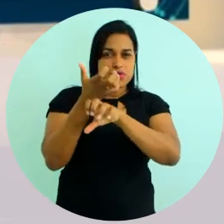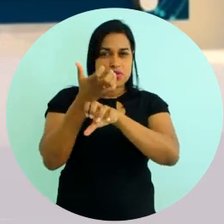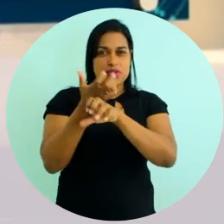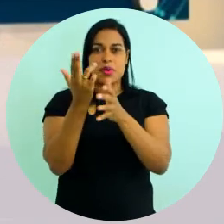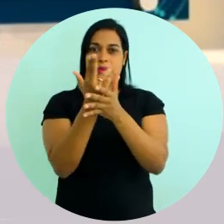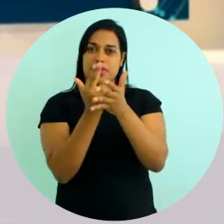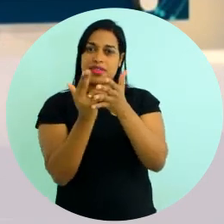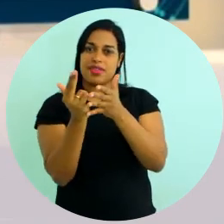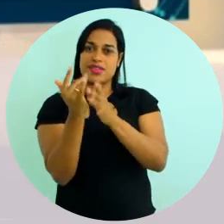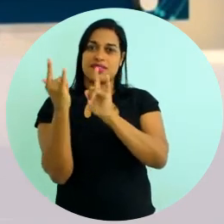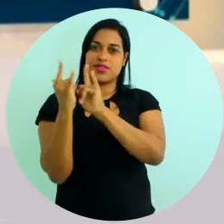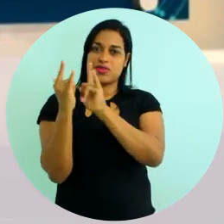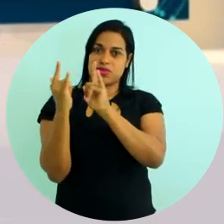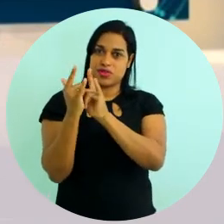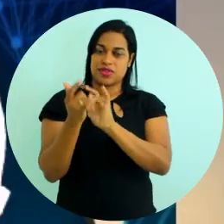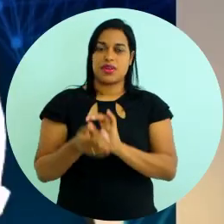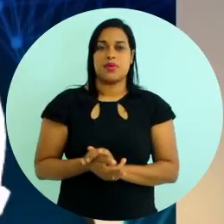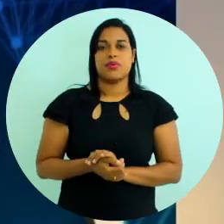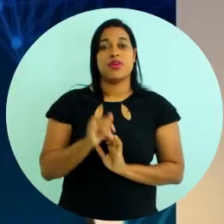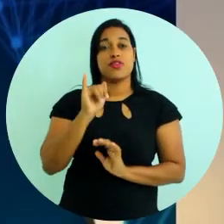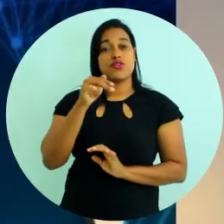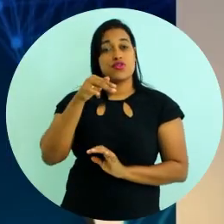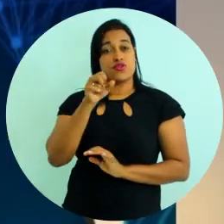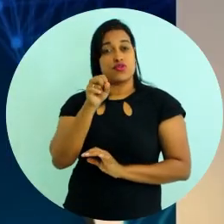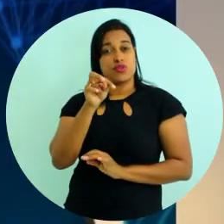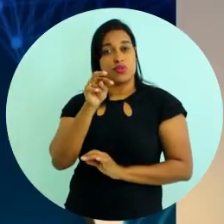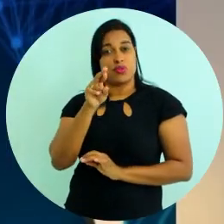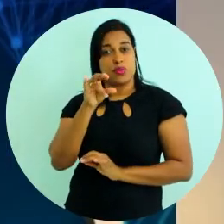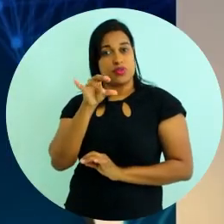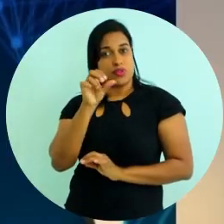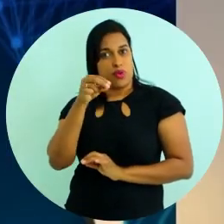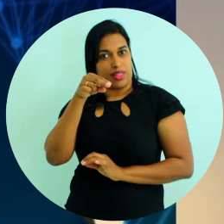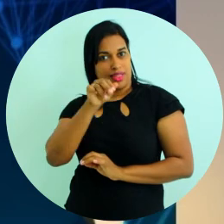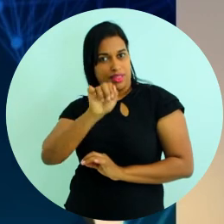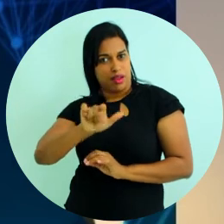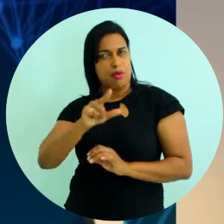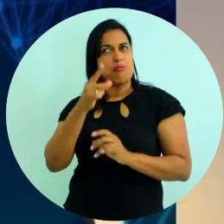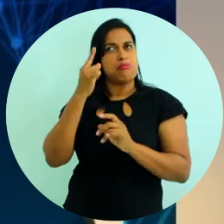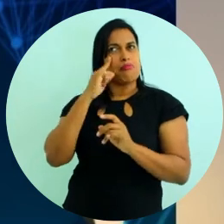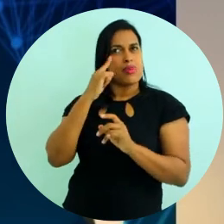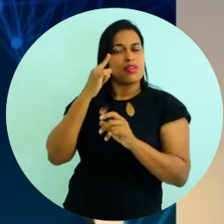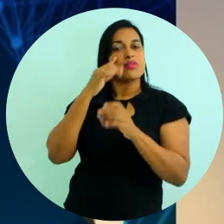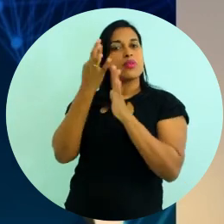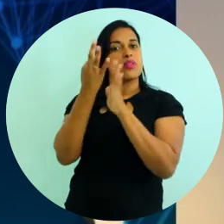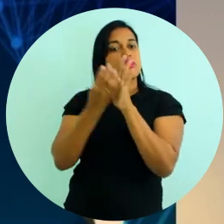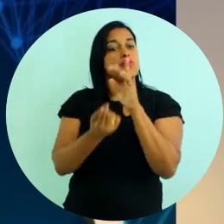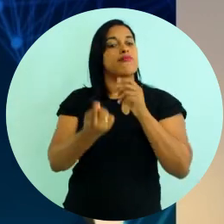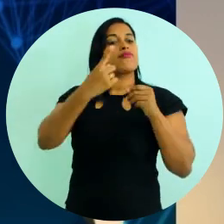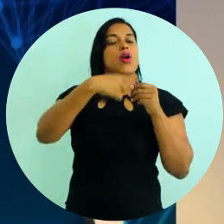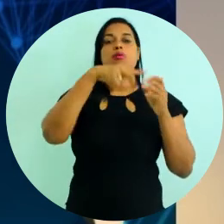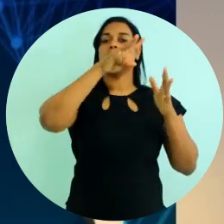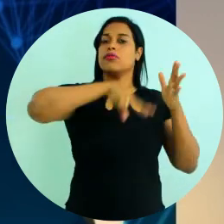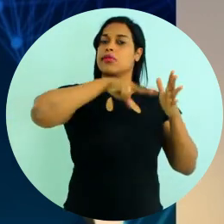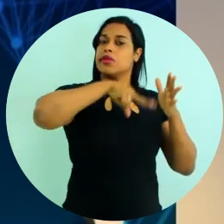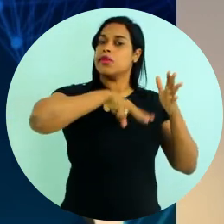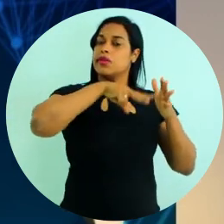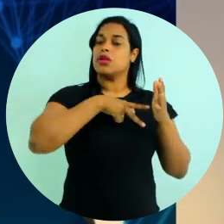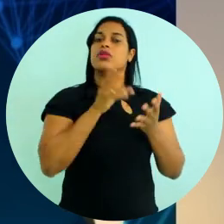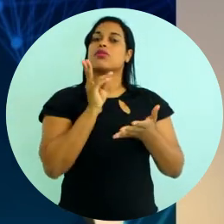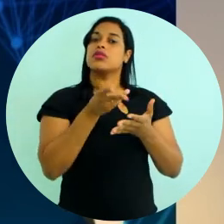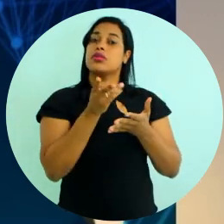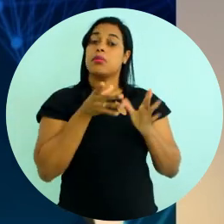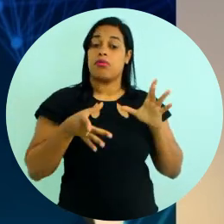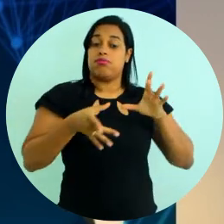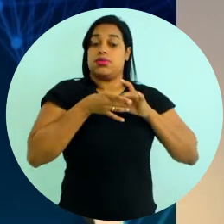Design Instrucional. Lembra? Retome o texto daquela disciplina e perceba que o planejamento da avaliação acontece